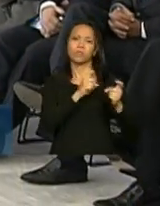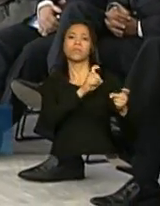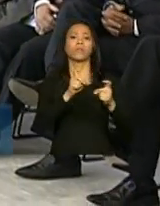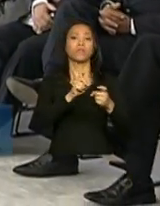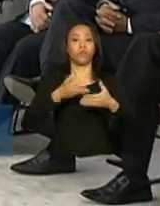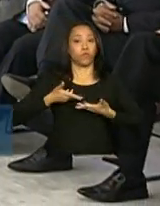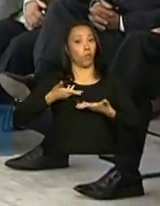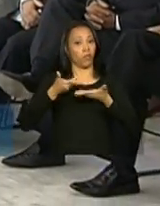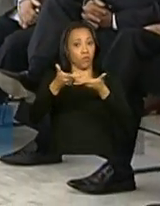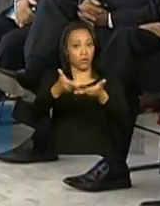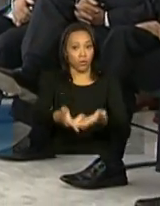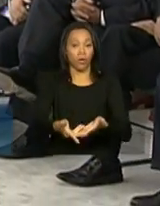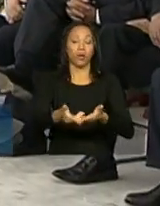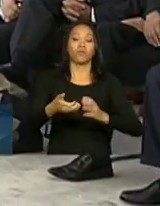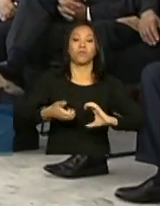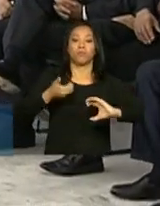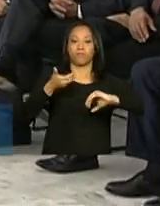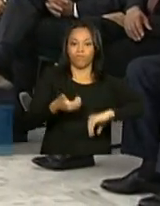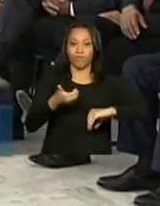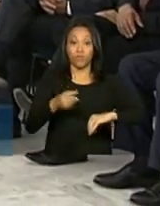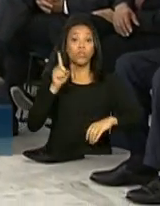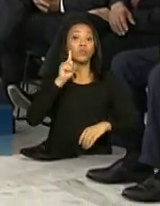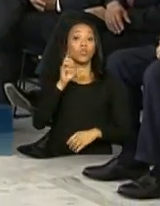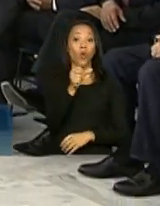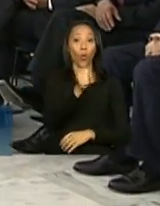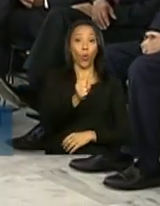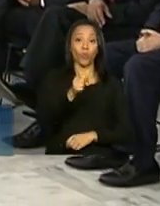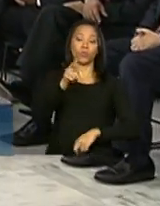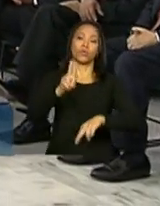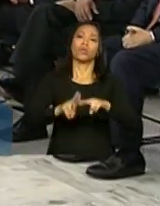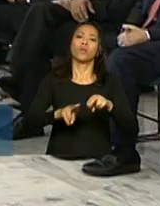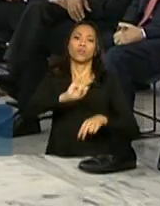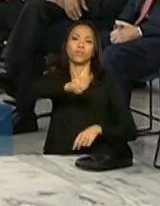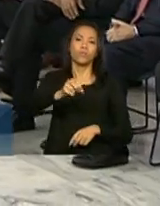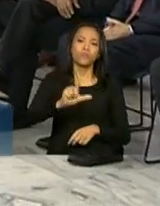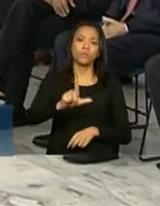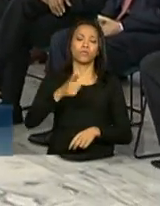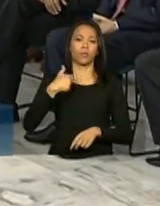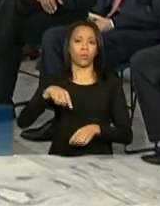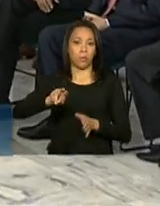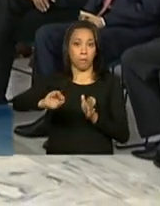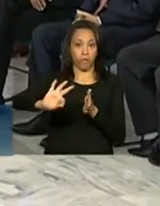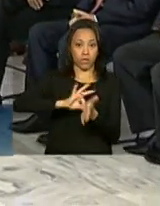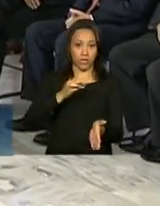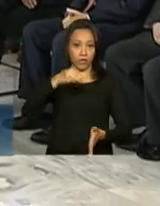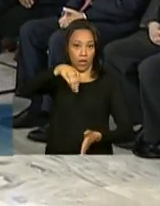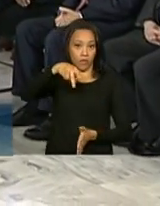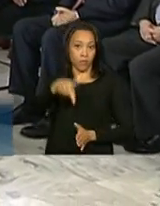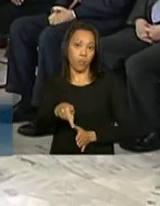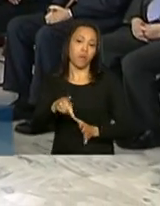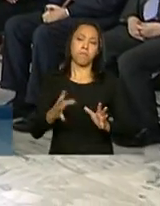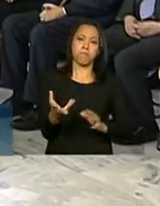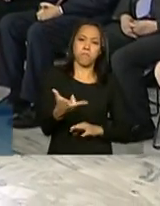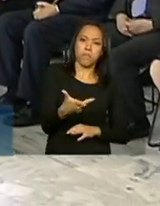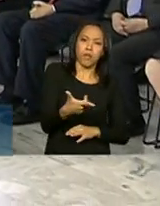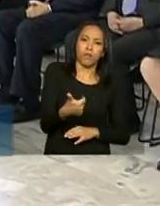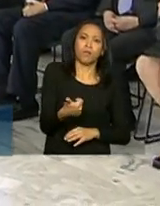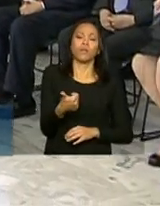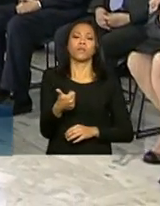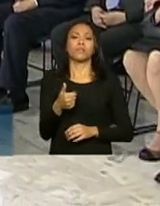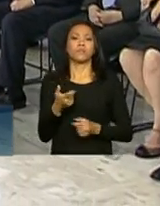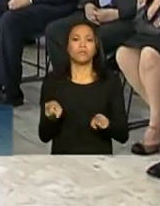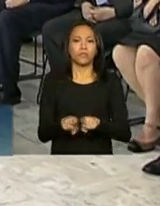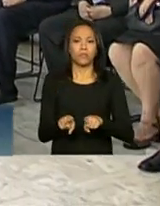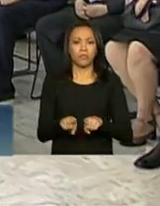propiciou desde o dia 8 de julho, quando a presidenta assinou a medida provisória, aprimorando, melhorando,